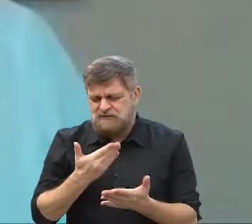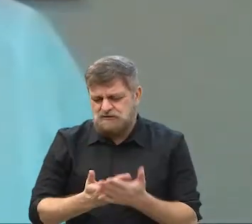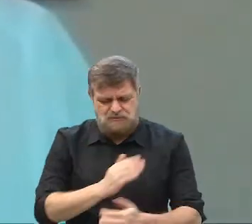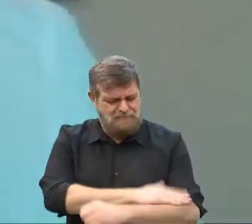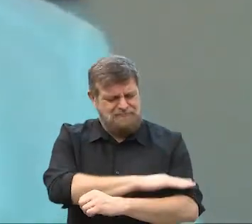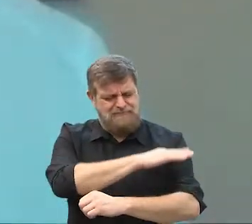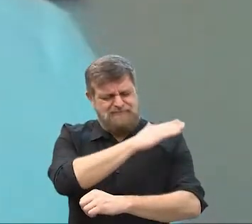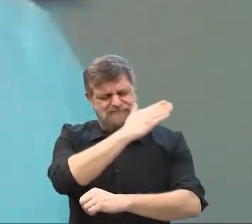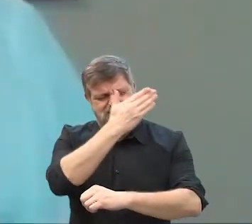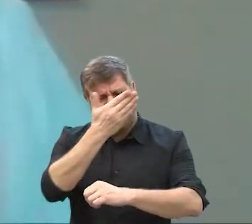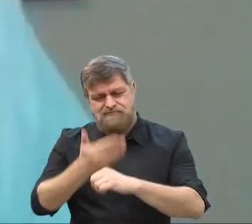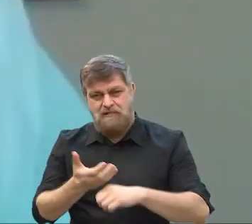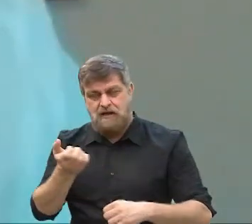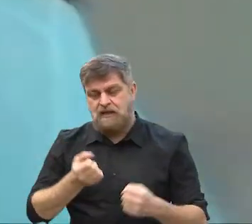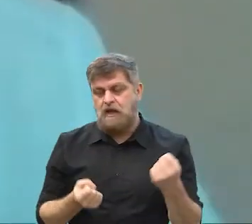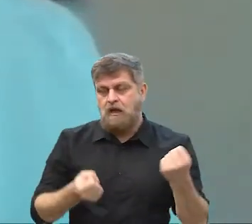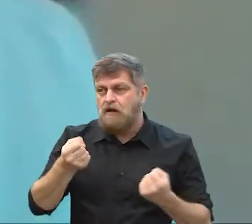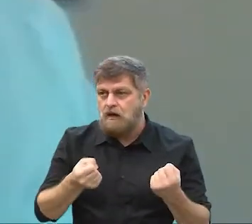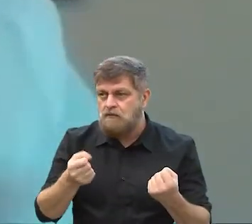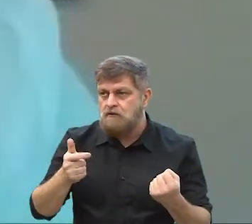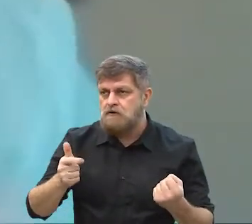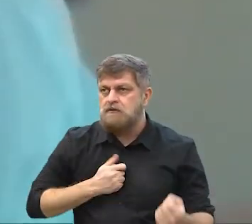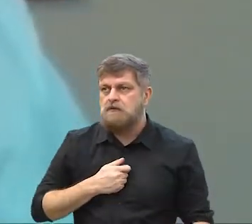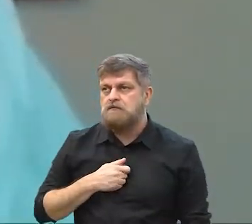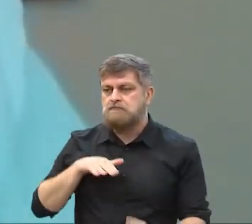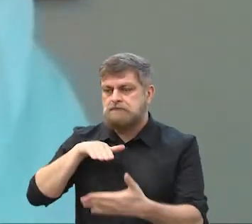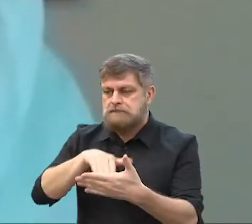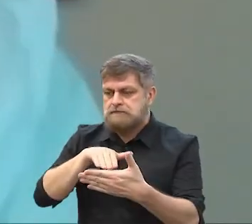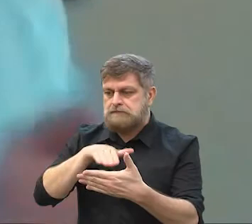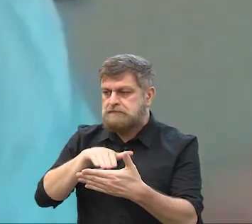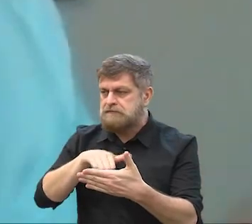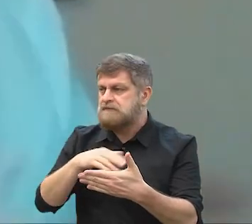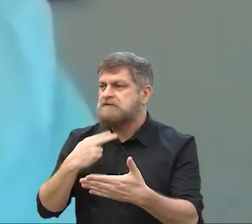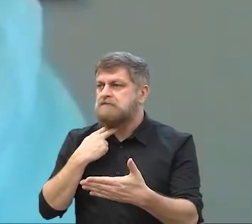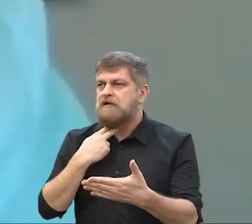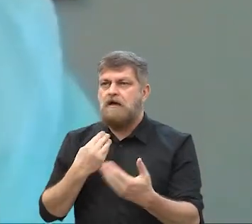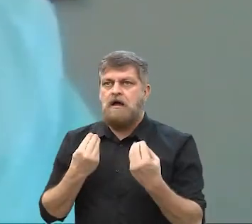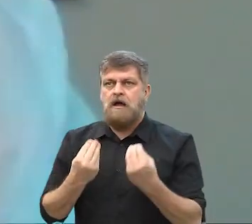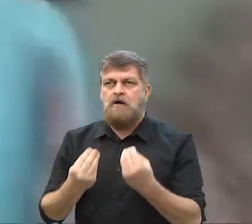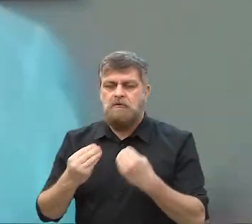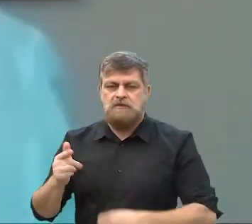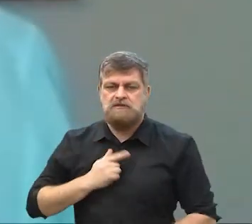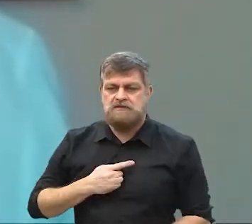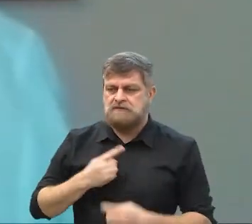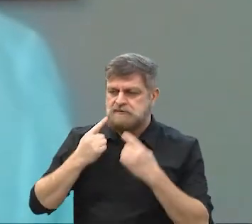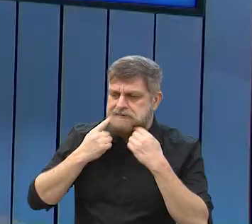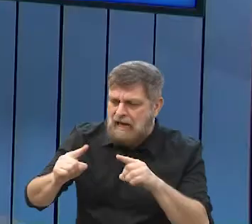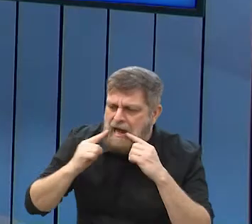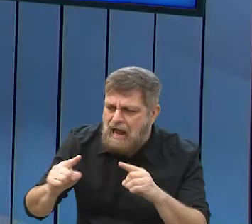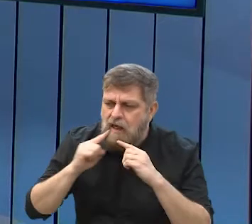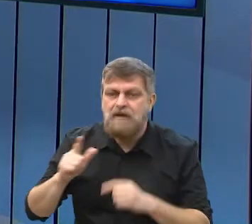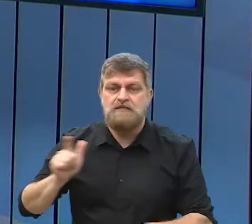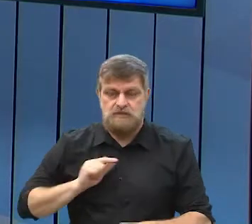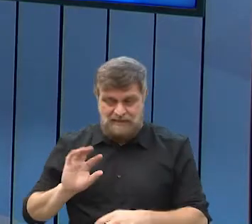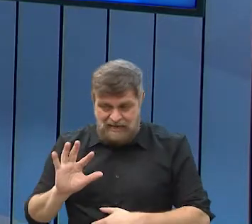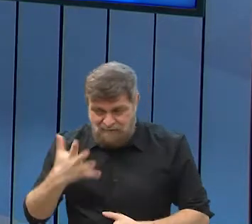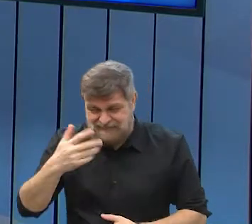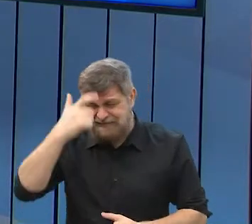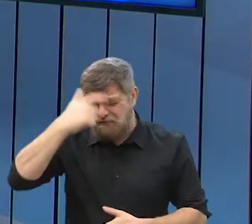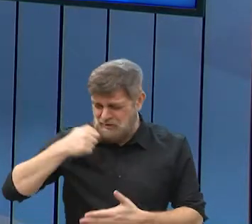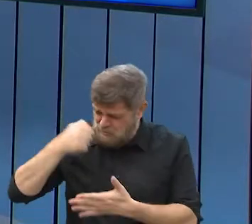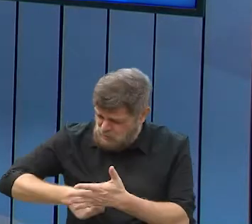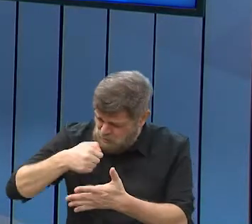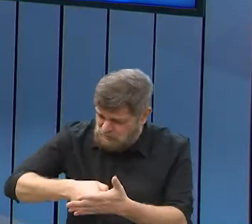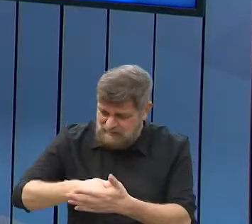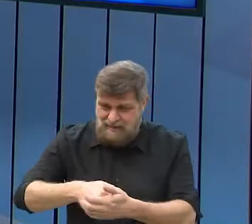todo, vai querer sair com o seu carro, tem um carro ali que não permite, então vivia tendo conflitos na região. E eu lutei para